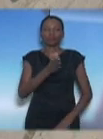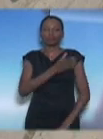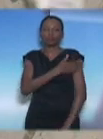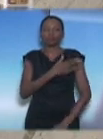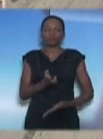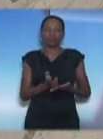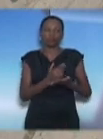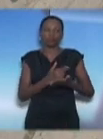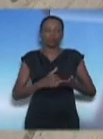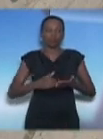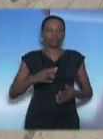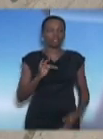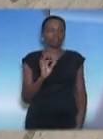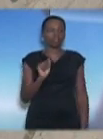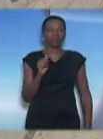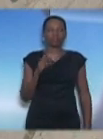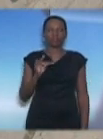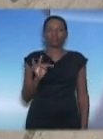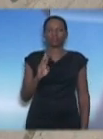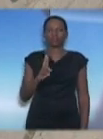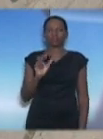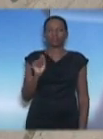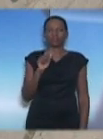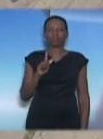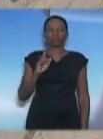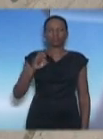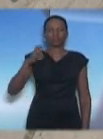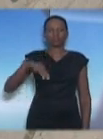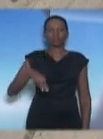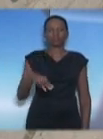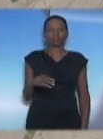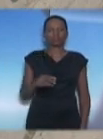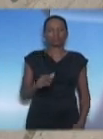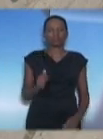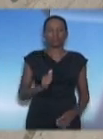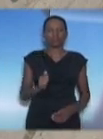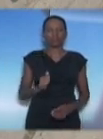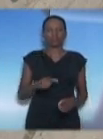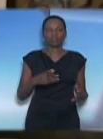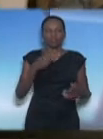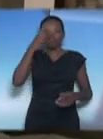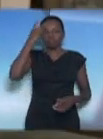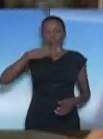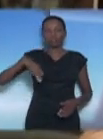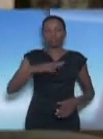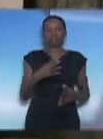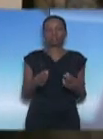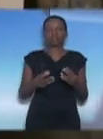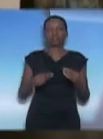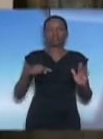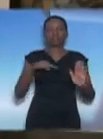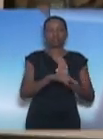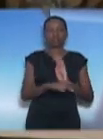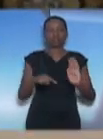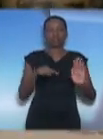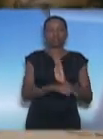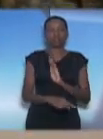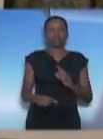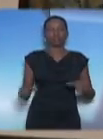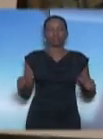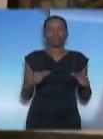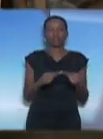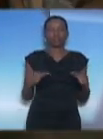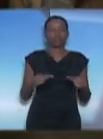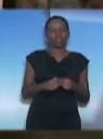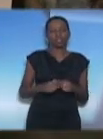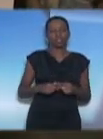presidente. É uma coisa interessante, porquanto muitas pessoas nos perguntam a respeito de tatuagens, como elas são usadas,